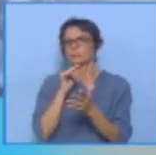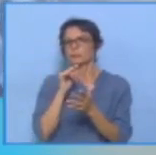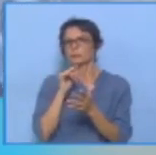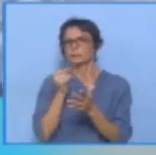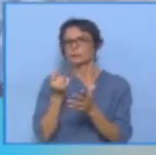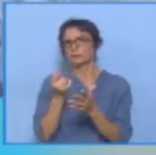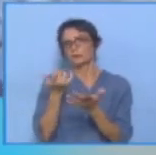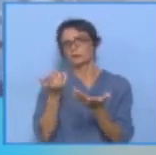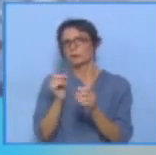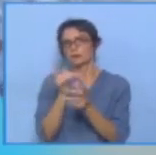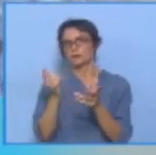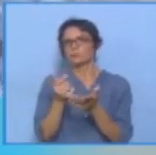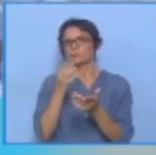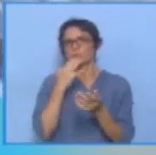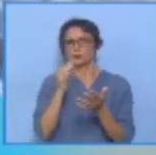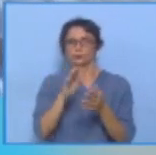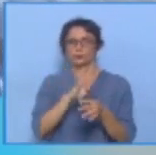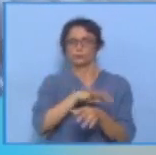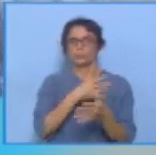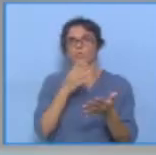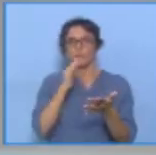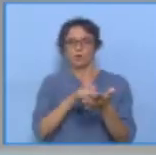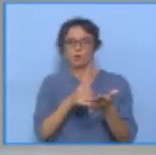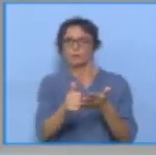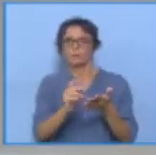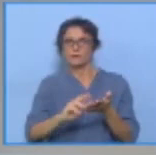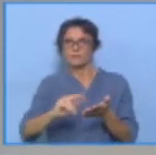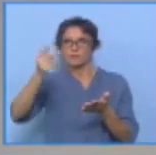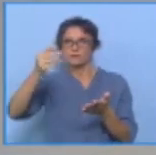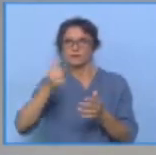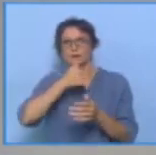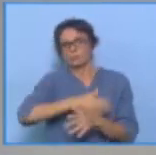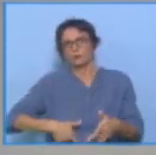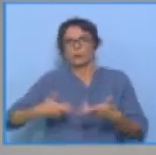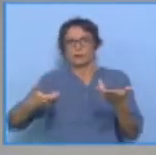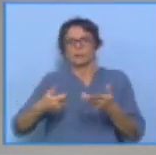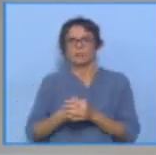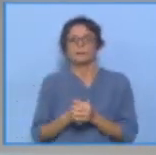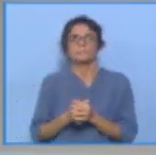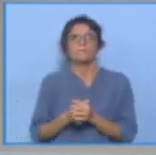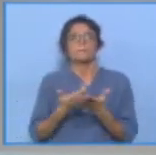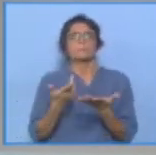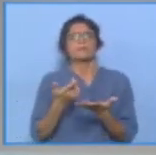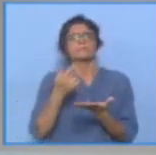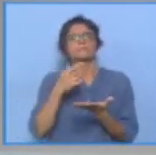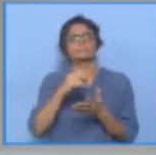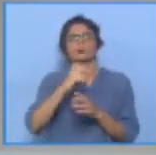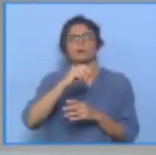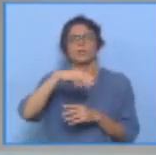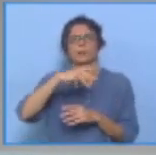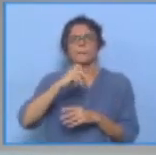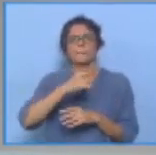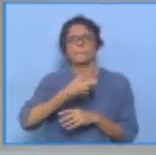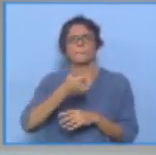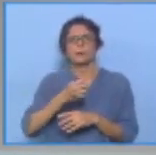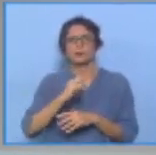um biblista que chega a cardeal. Já há pouco tempo para falar do sino da Amazónia. Há o risco sério de que mediaticamente ele fique reduzido à